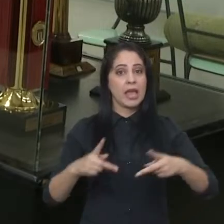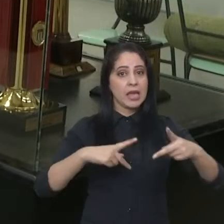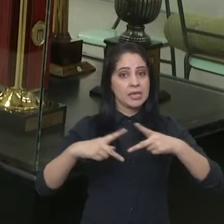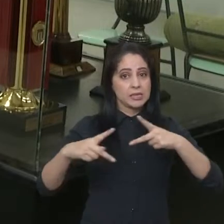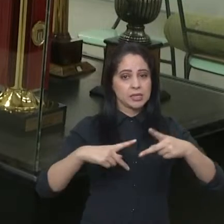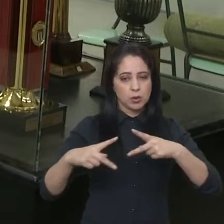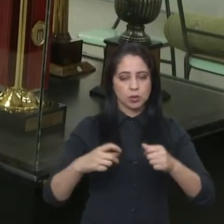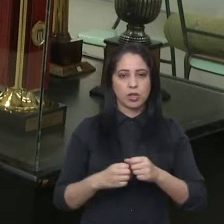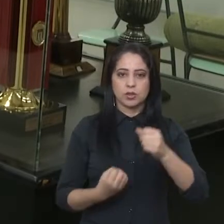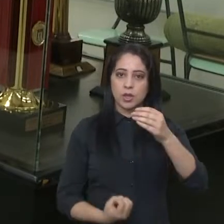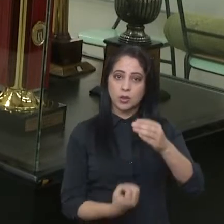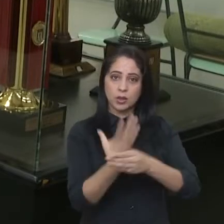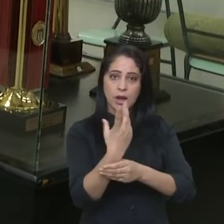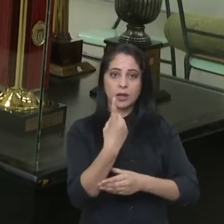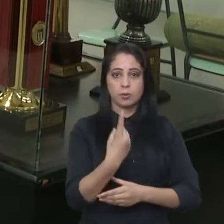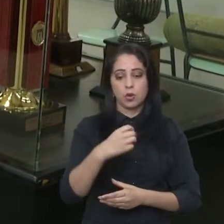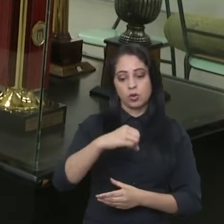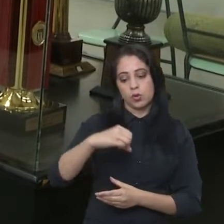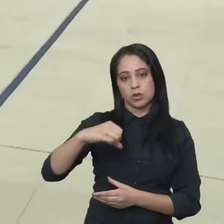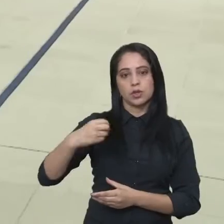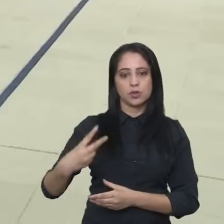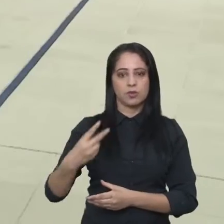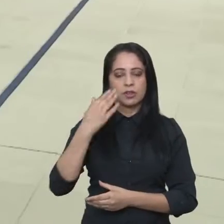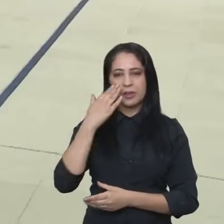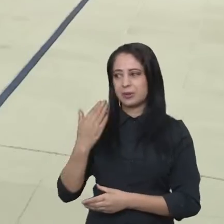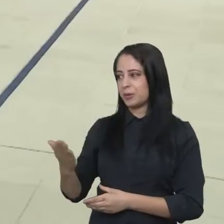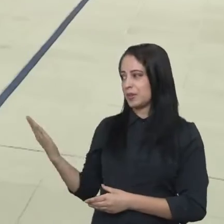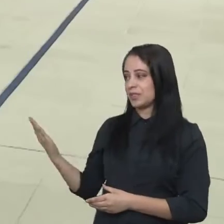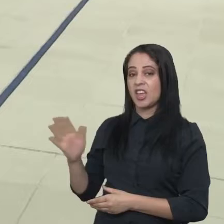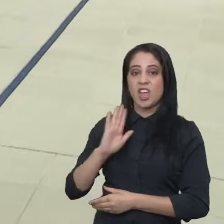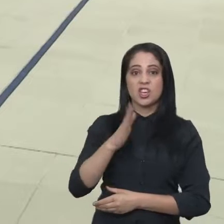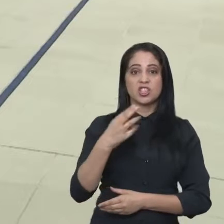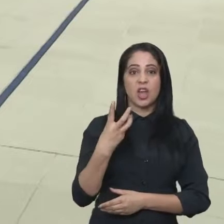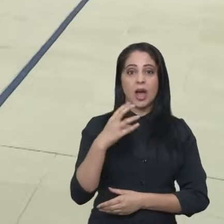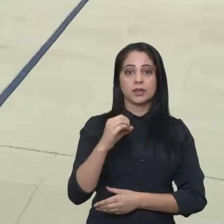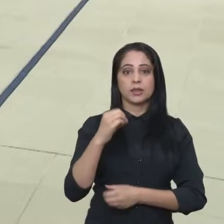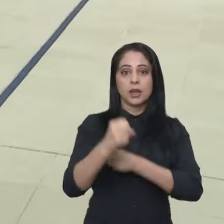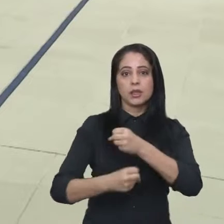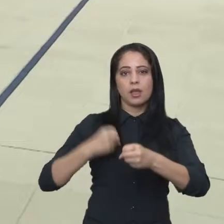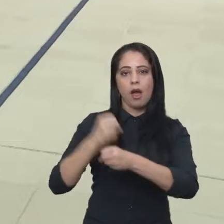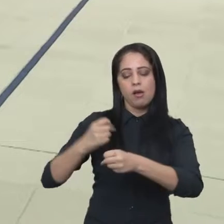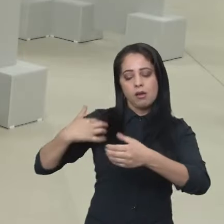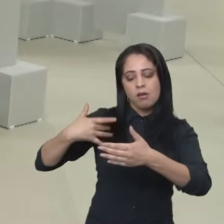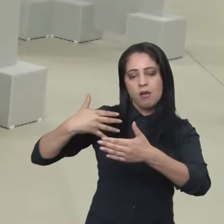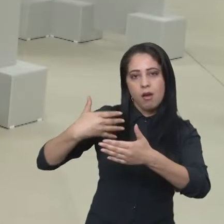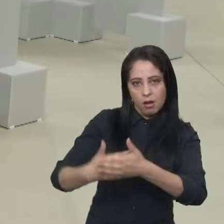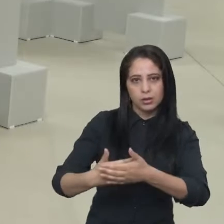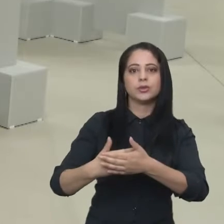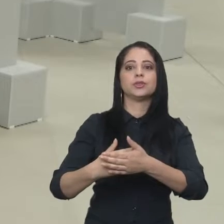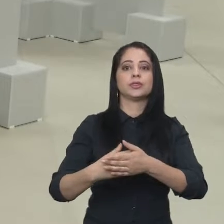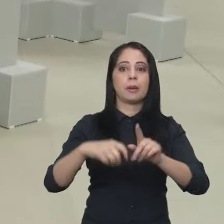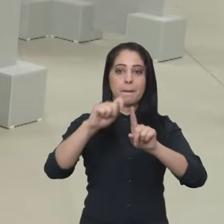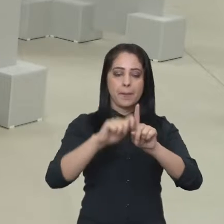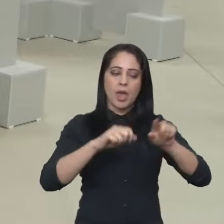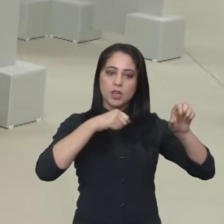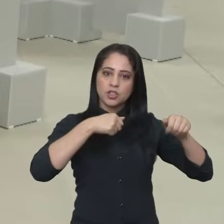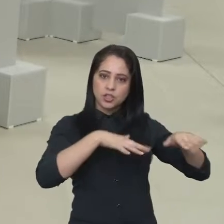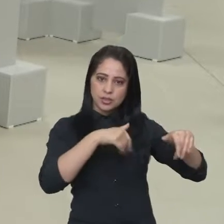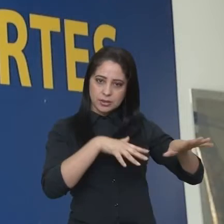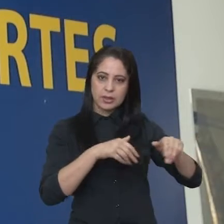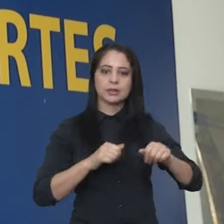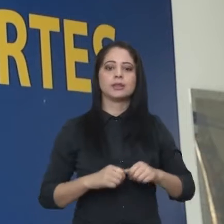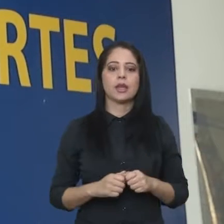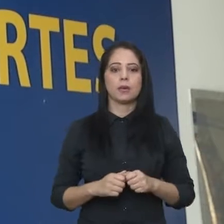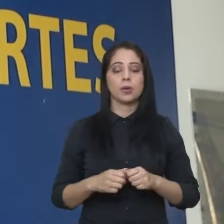foi fundado em 1992 e comemora 30 anos em setembro. Dentre as contribuições para a